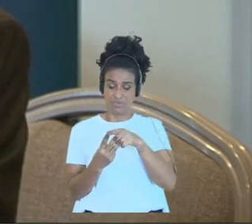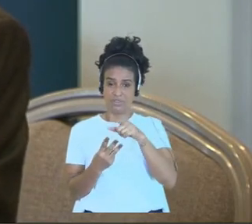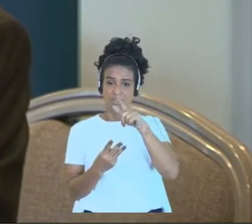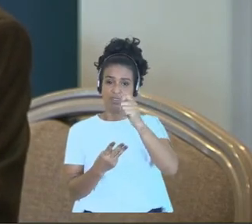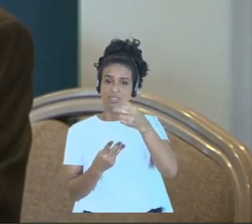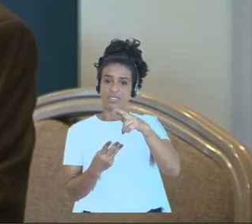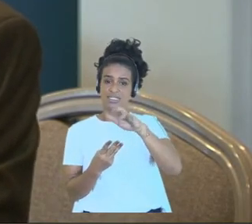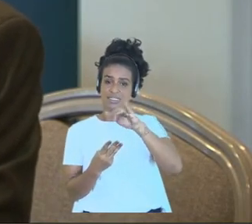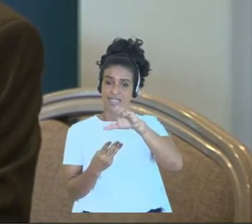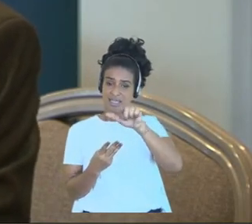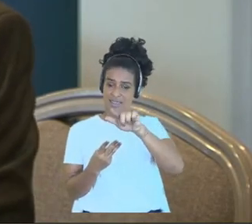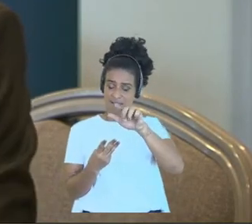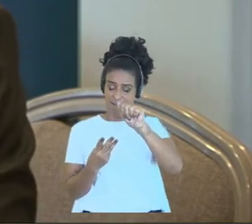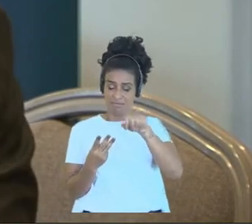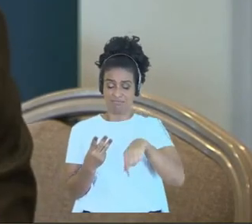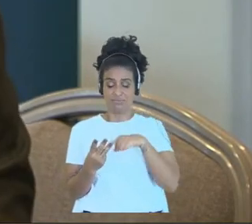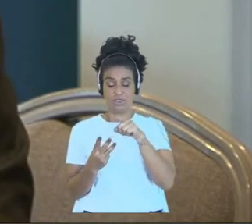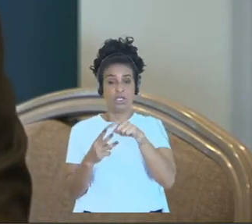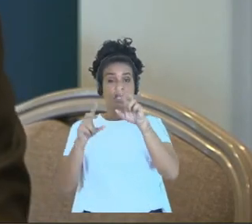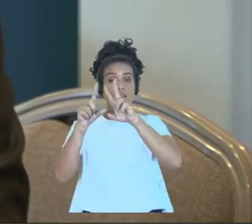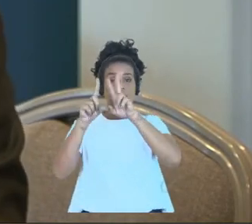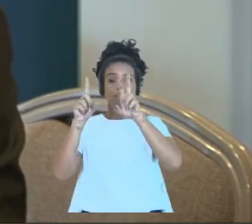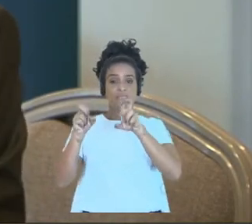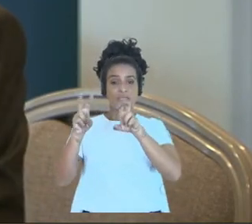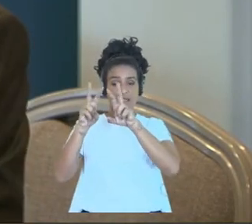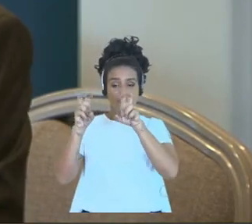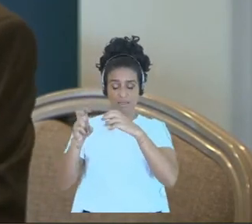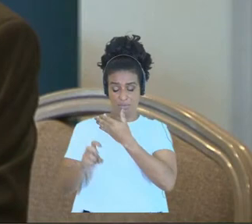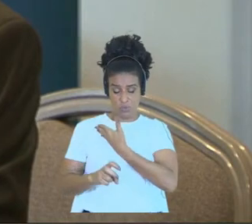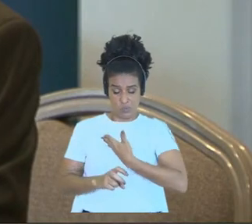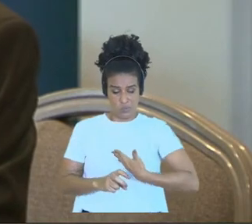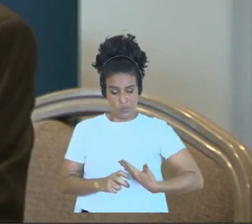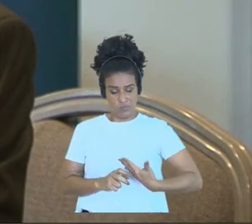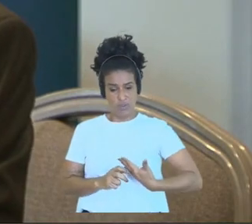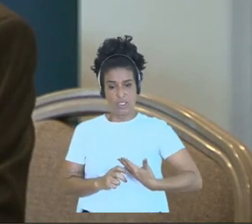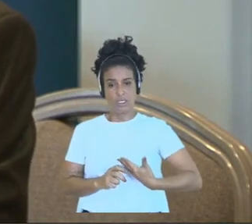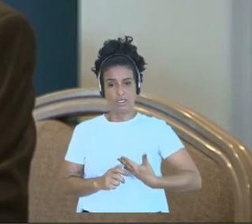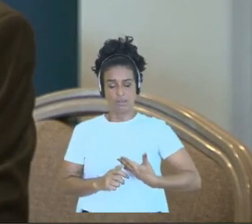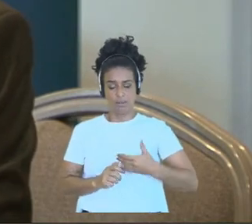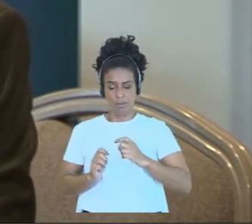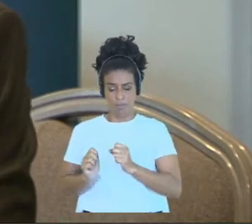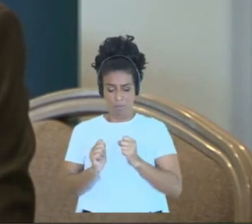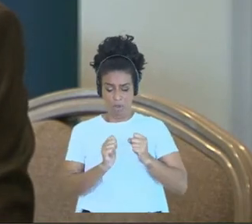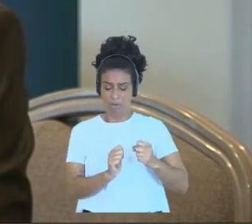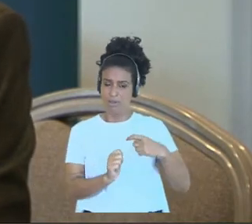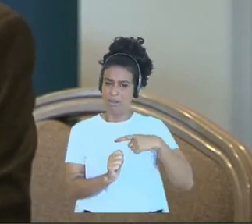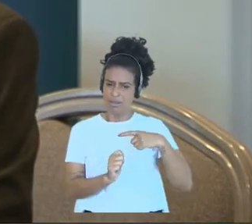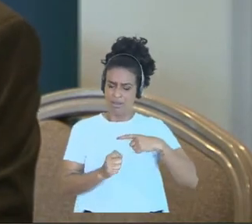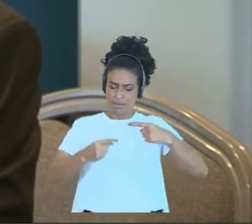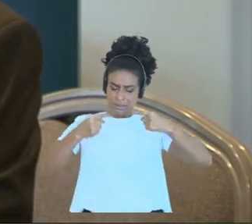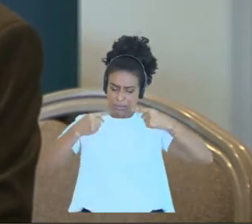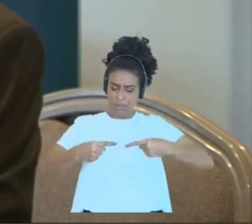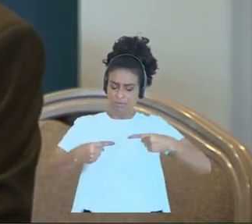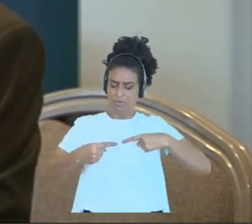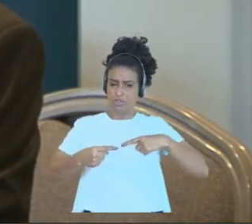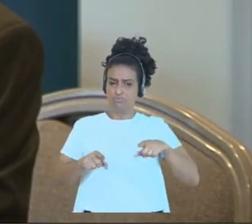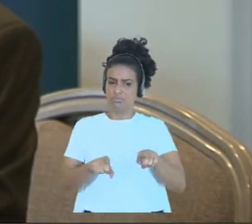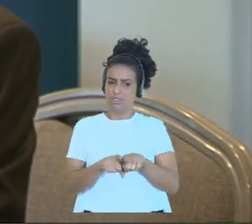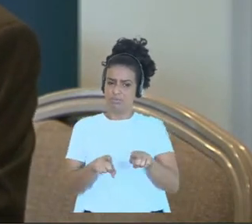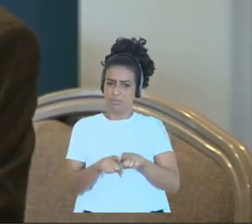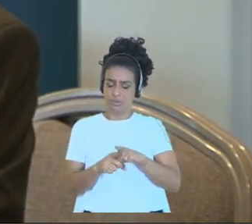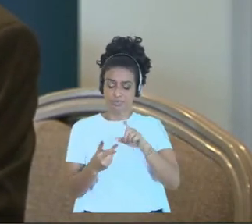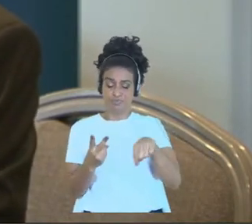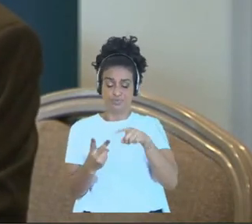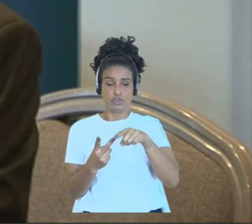Graziella Testa, falando do tema da governabilidade, da accountability, os desafios políticos. Em seguida, a